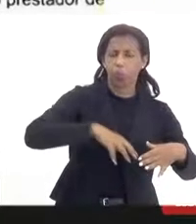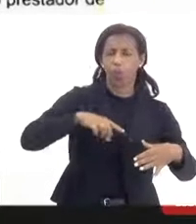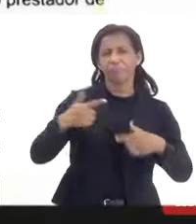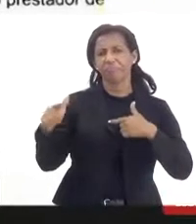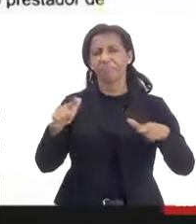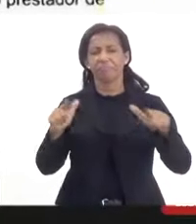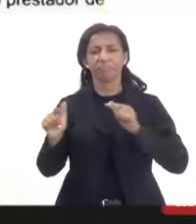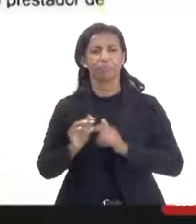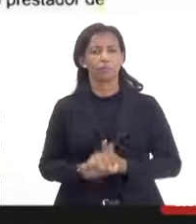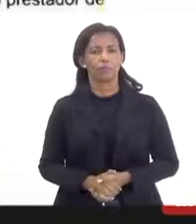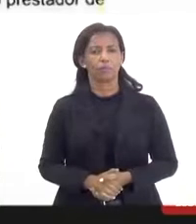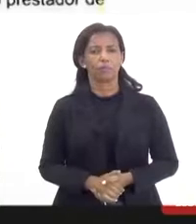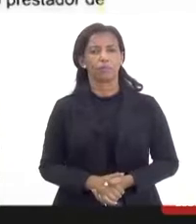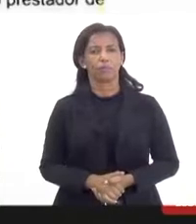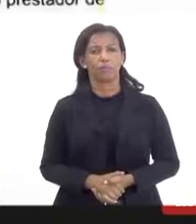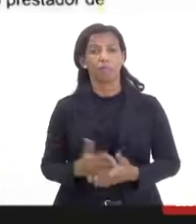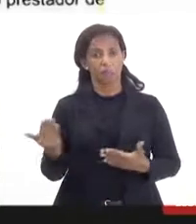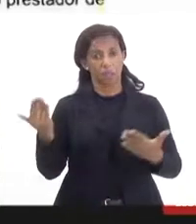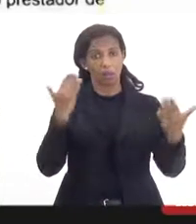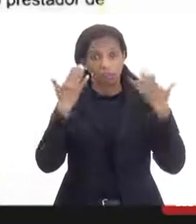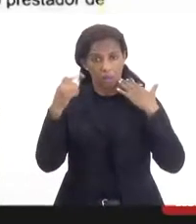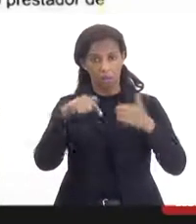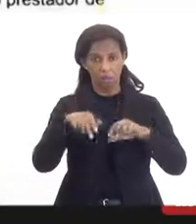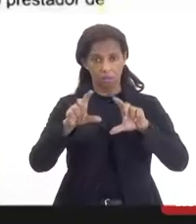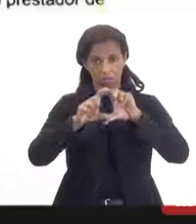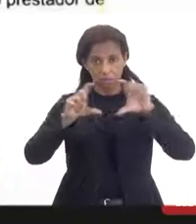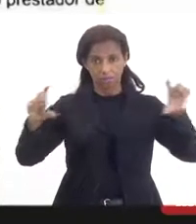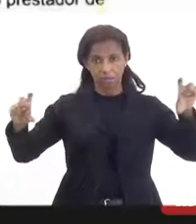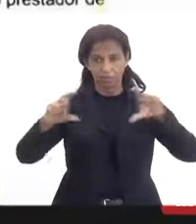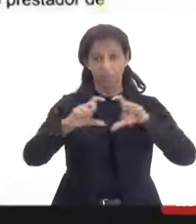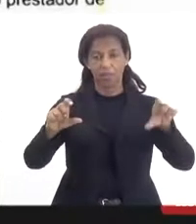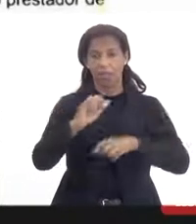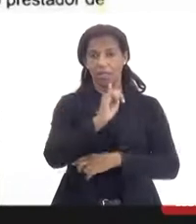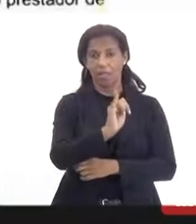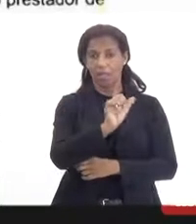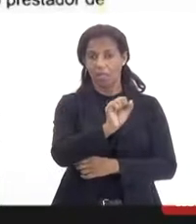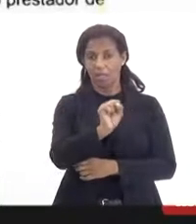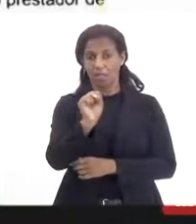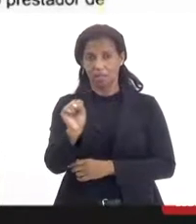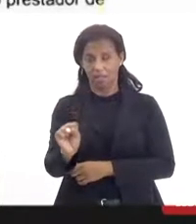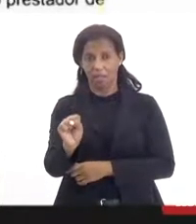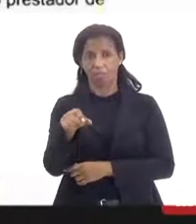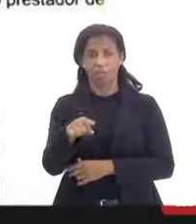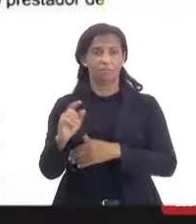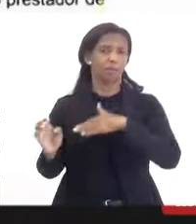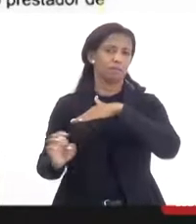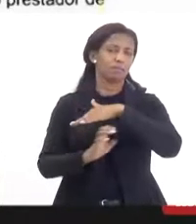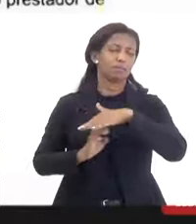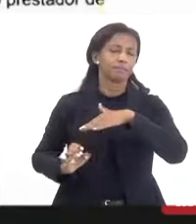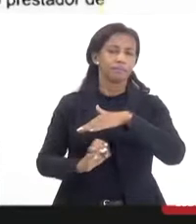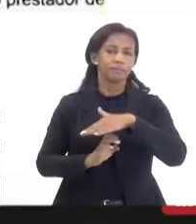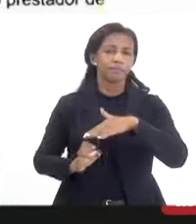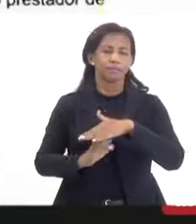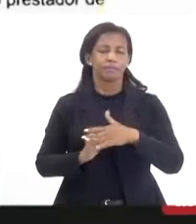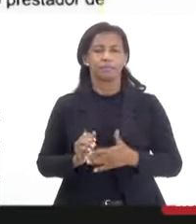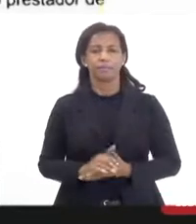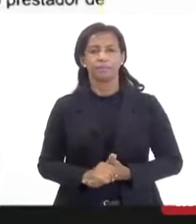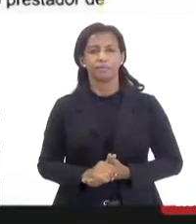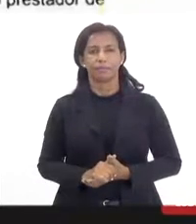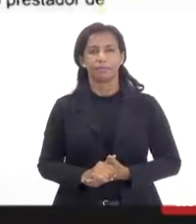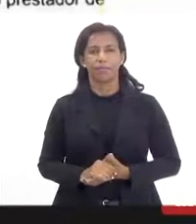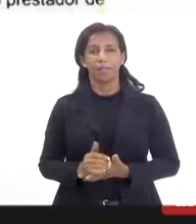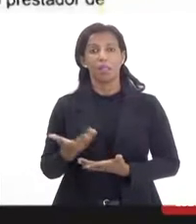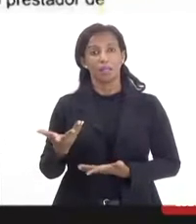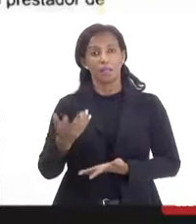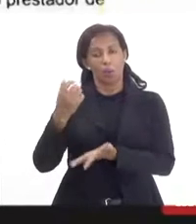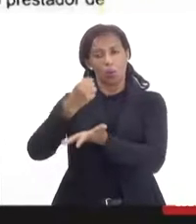etc. Então, em relação a isso aqui, incidiria ISS e a empresa que